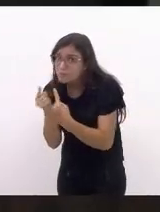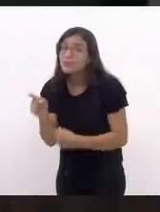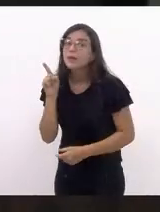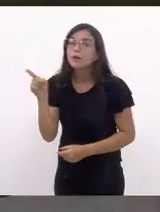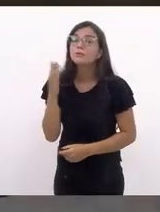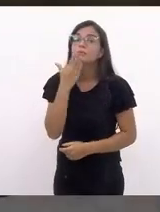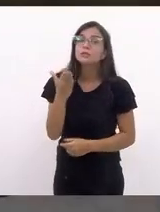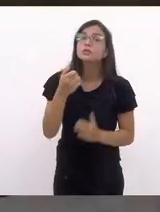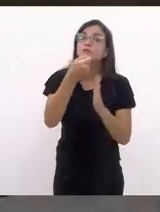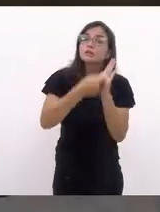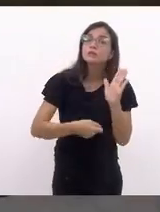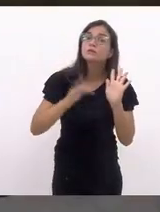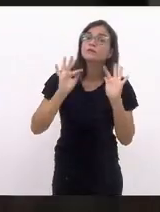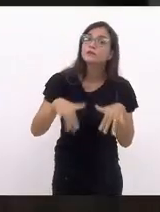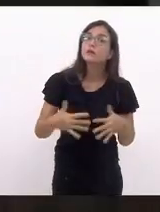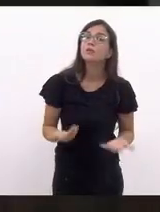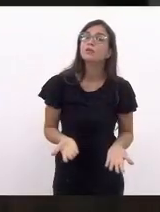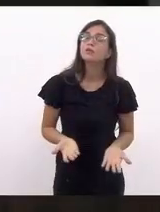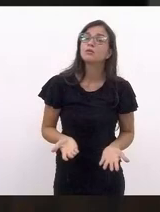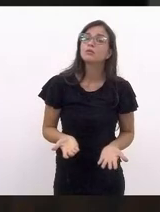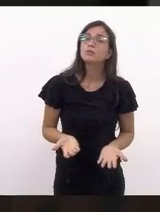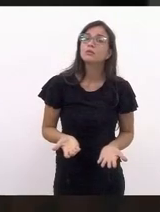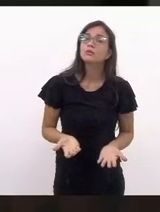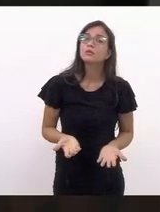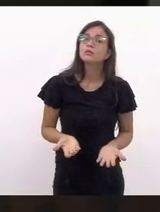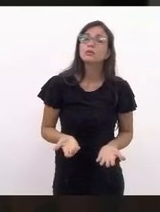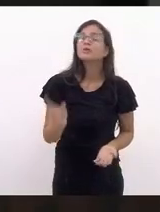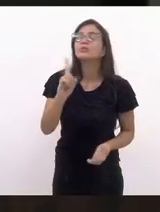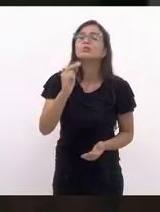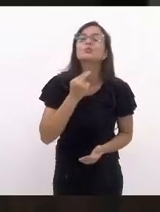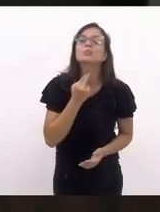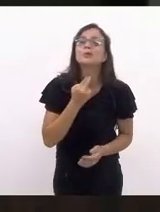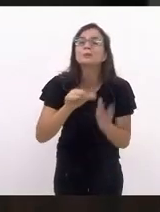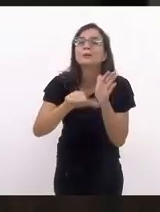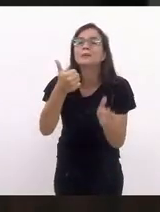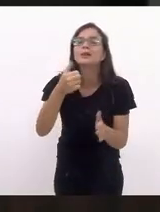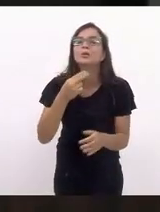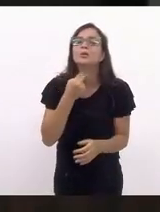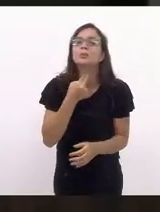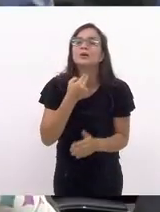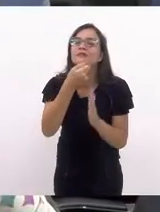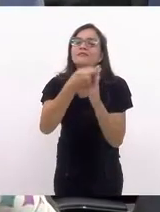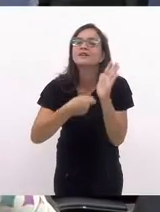pedir forma final de redação mesmo e primeira não pode pedir forma final